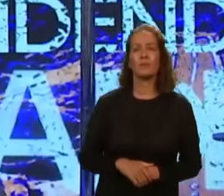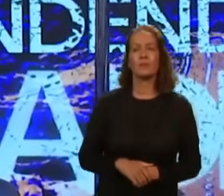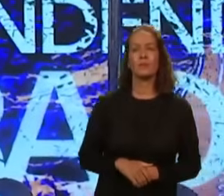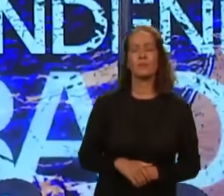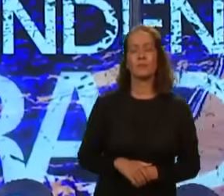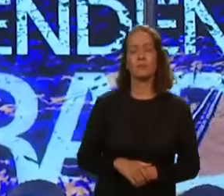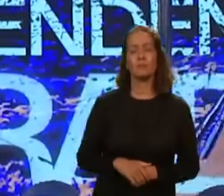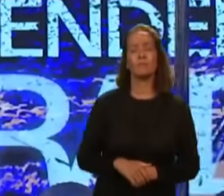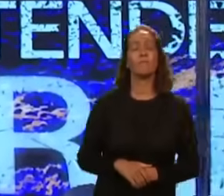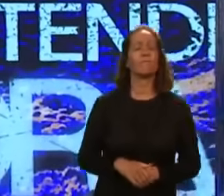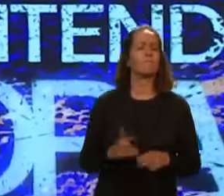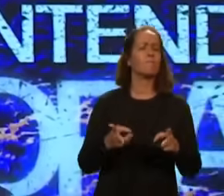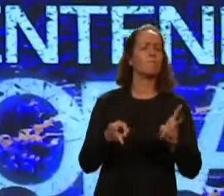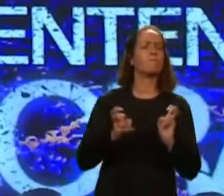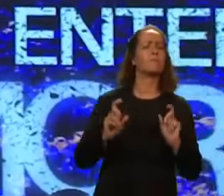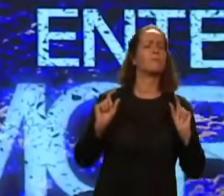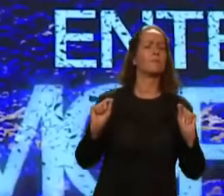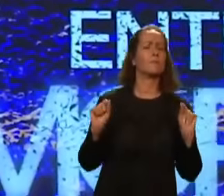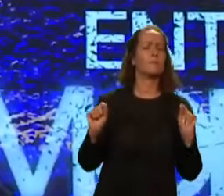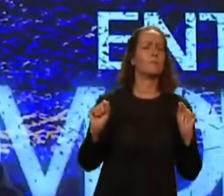O que que a gente vê aqui?